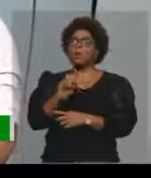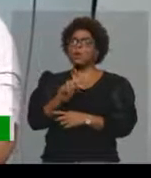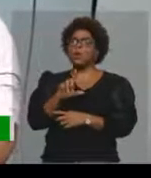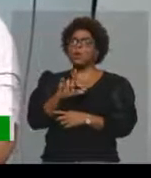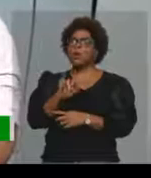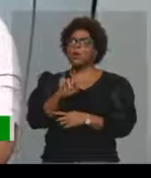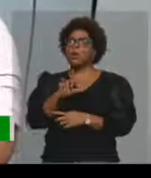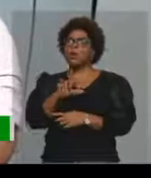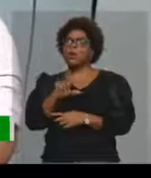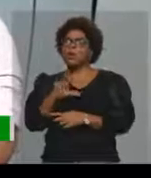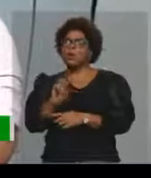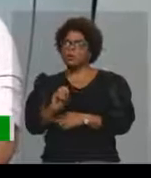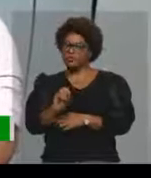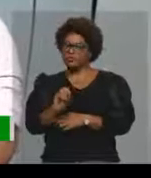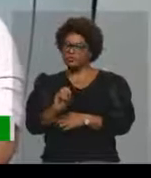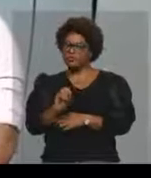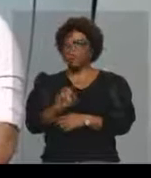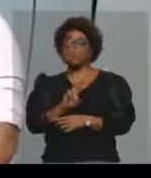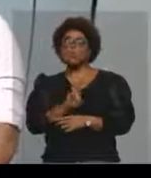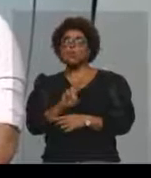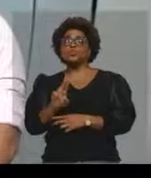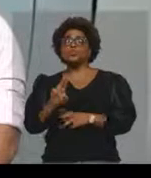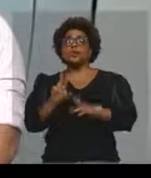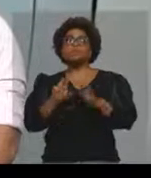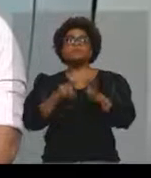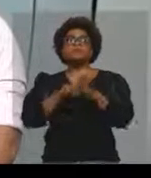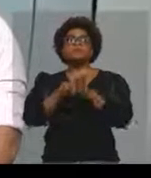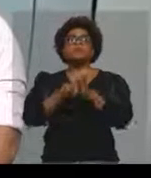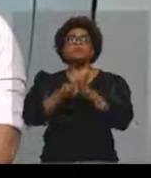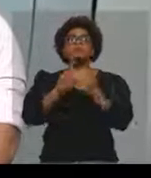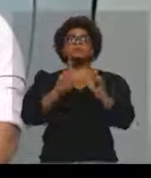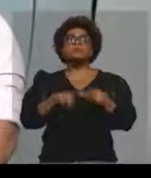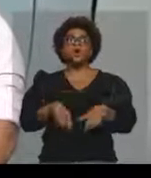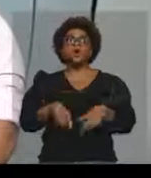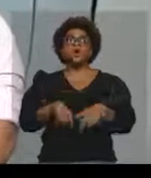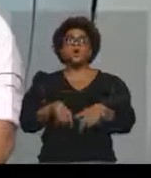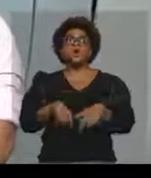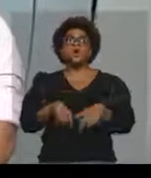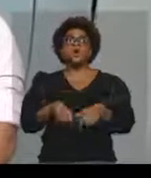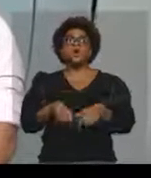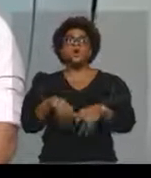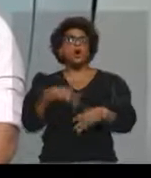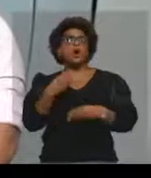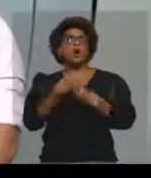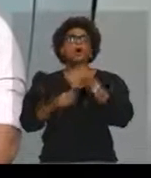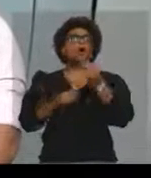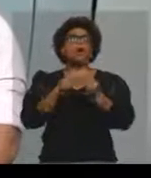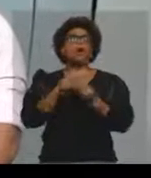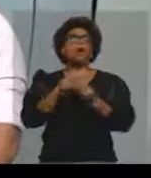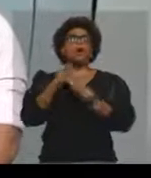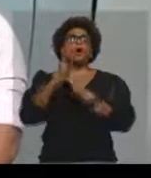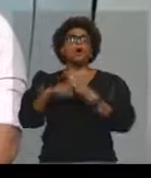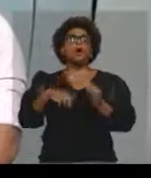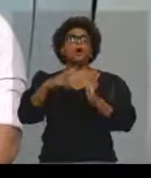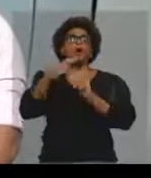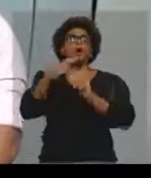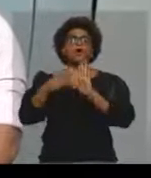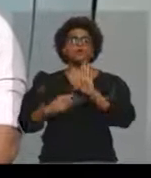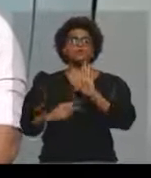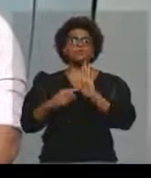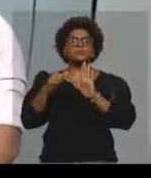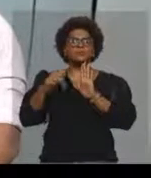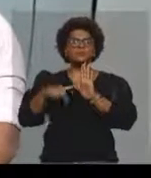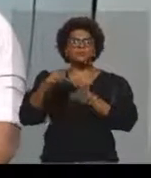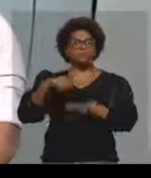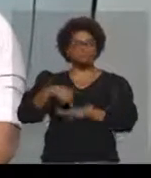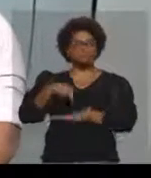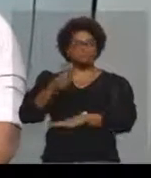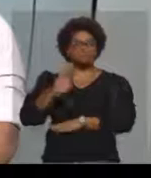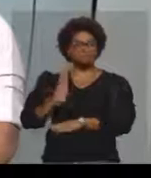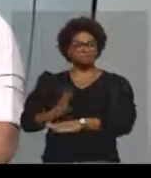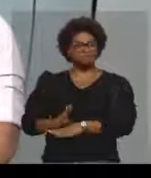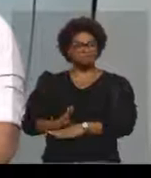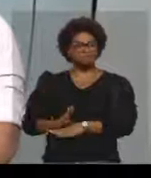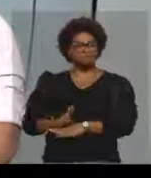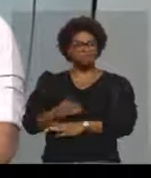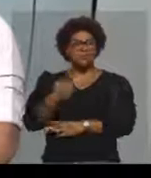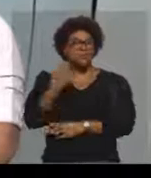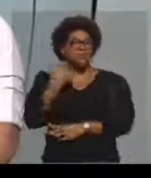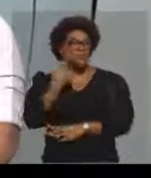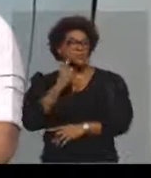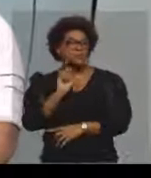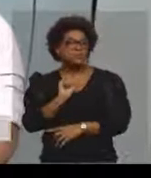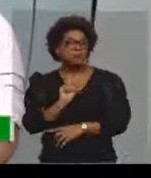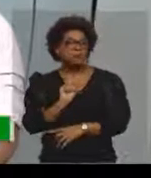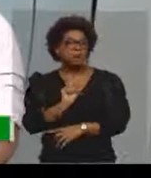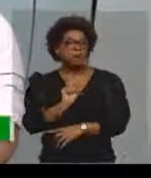é Retratos da Leitura no Brasil. E aí nós vimos alguns dados muito importantes. Nós vimos, por